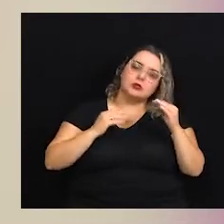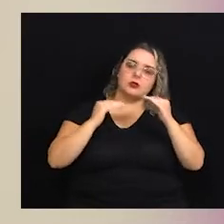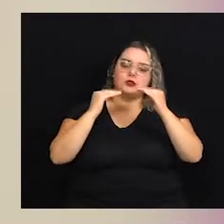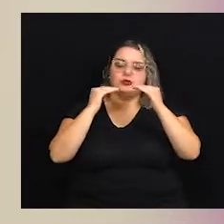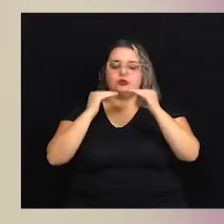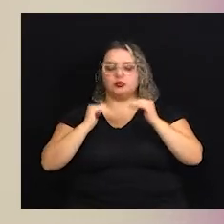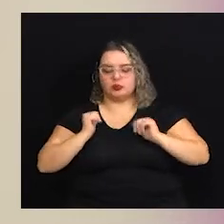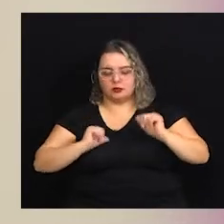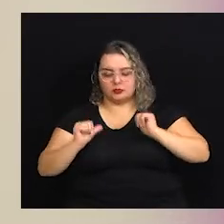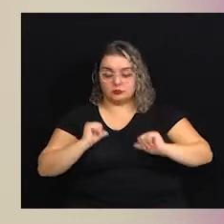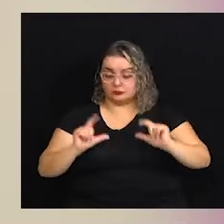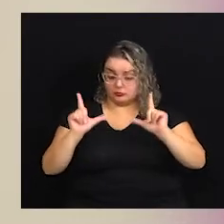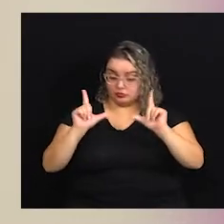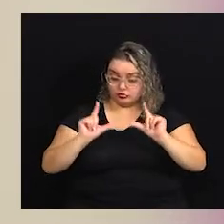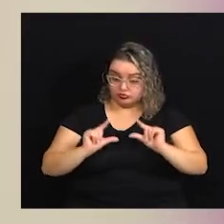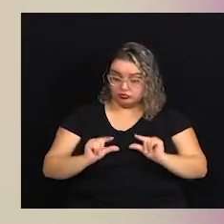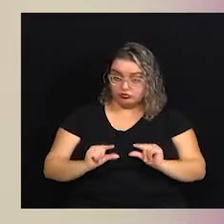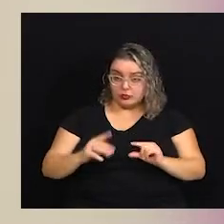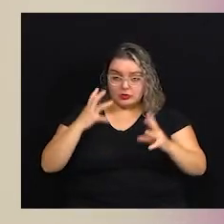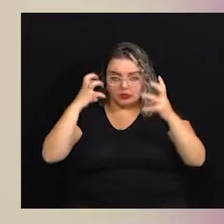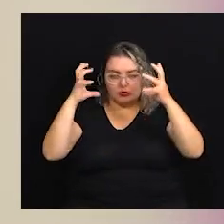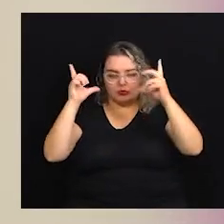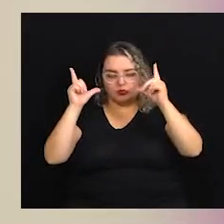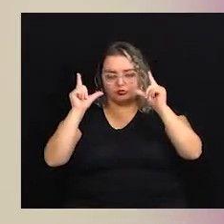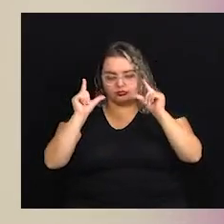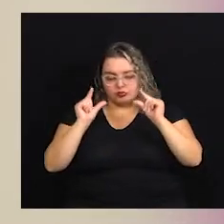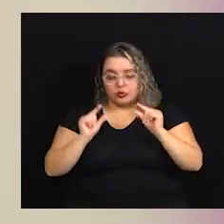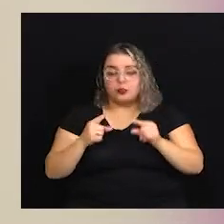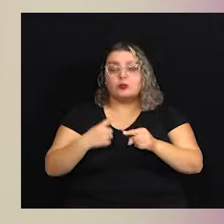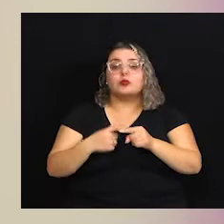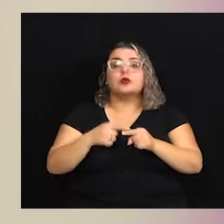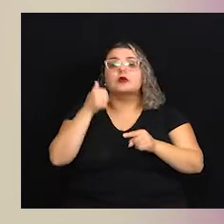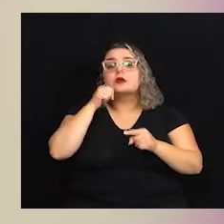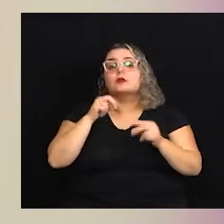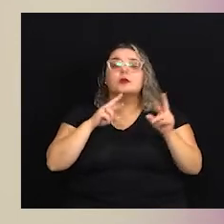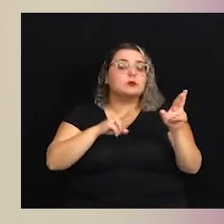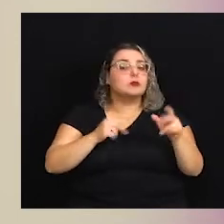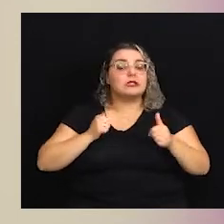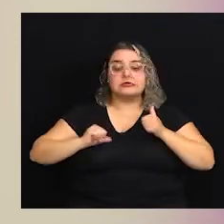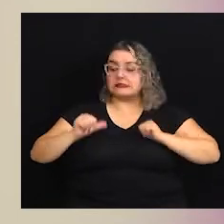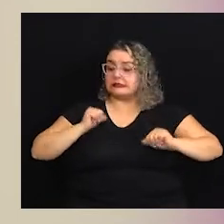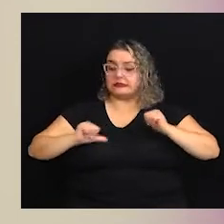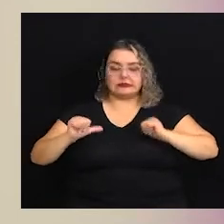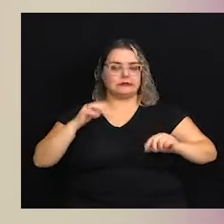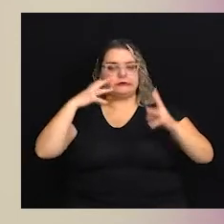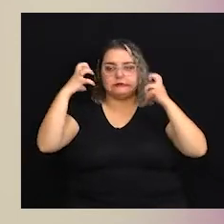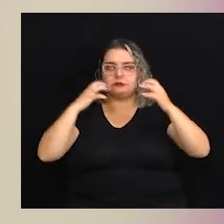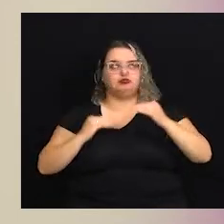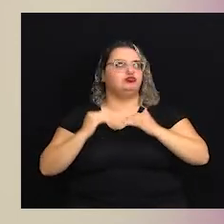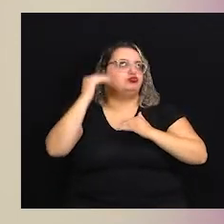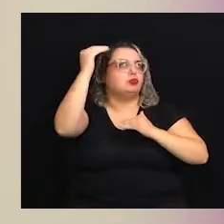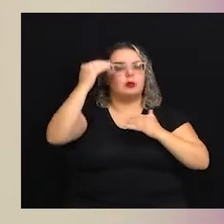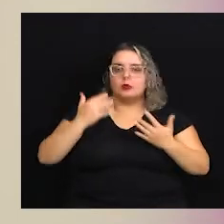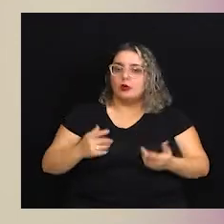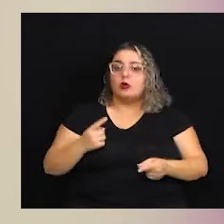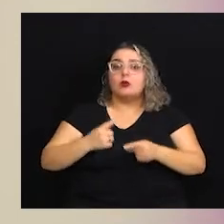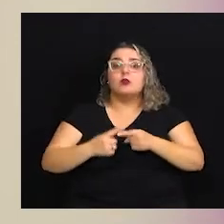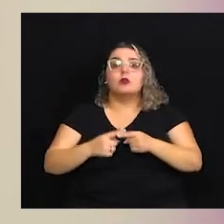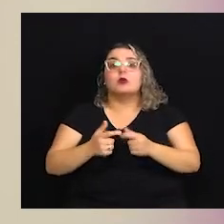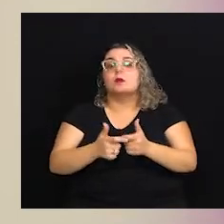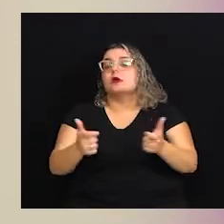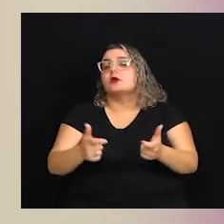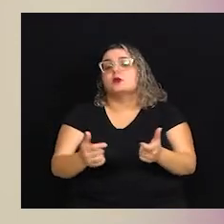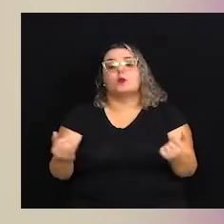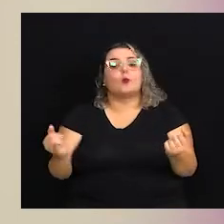baixar a sua ansiedade, que vão desestressar você. Por que a mulher não dorme? Ansiedade, estresse elevado. Por que muita mulher